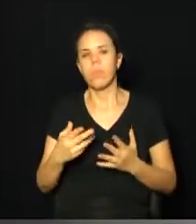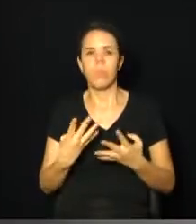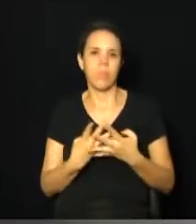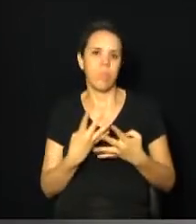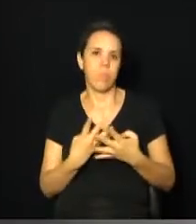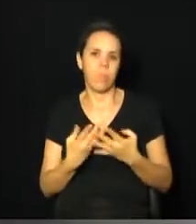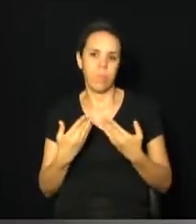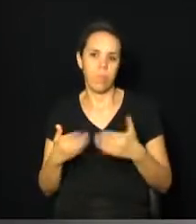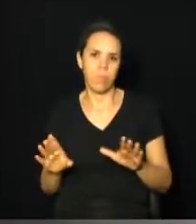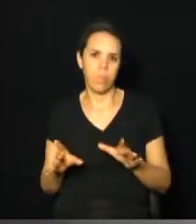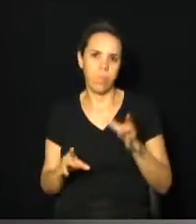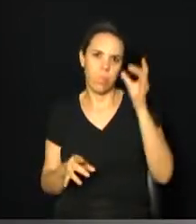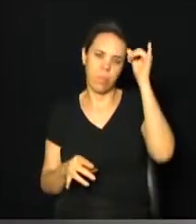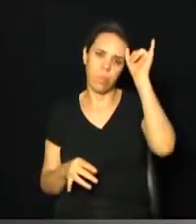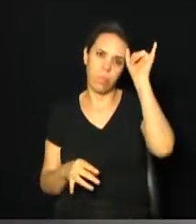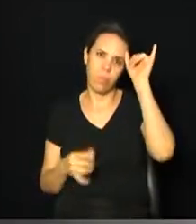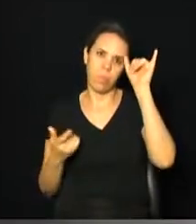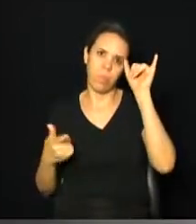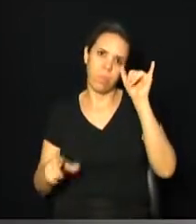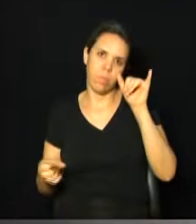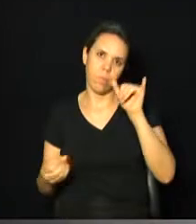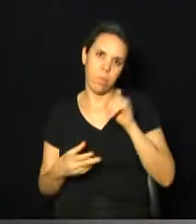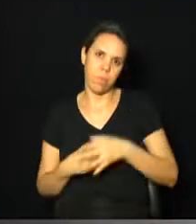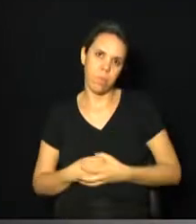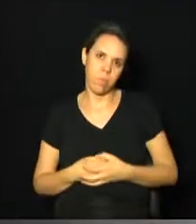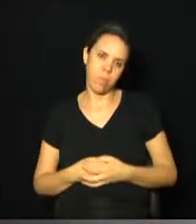o gado novamente. Sim.